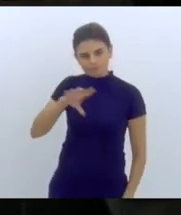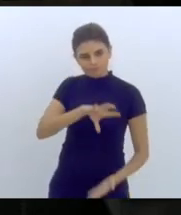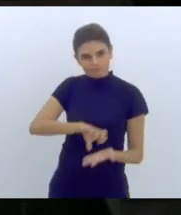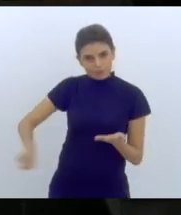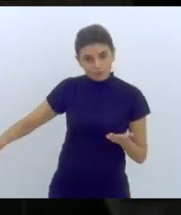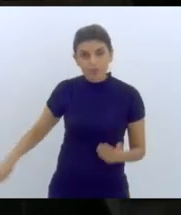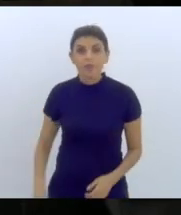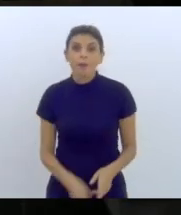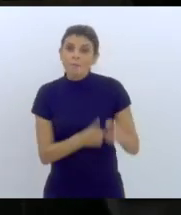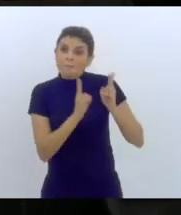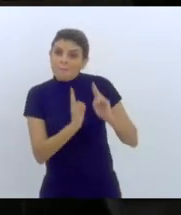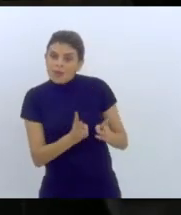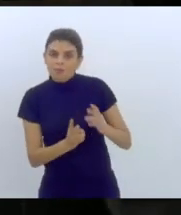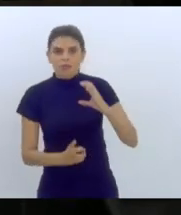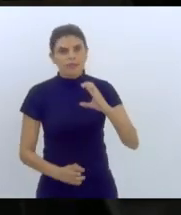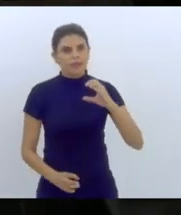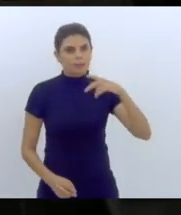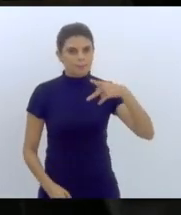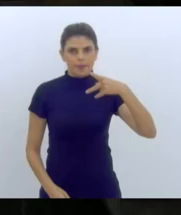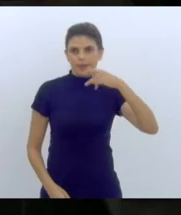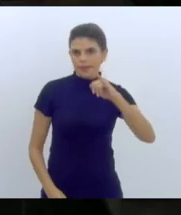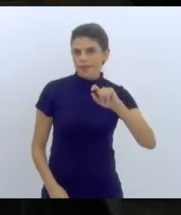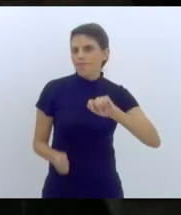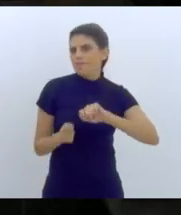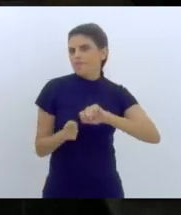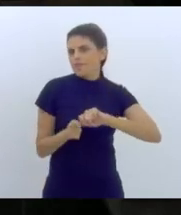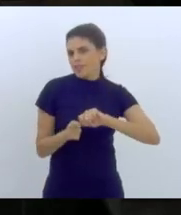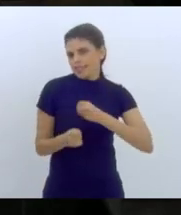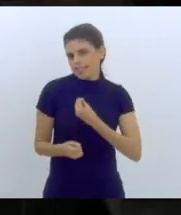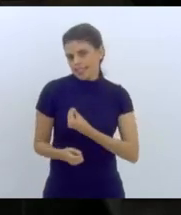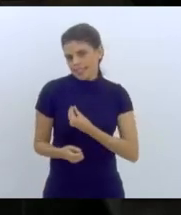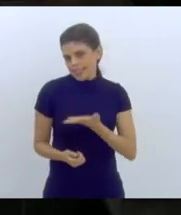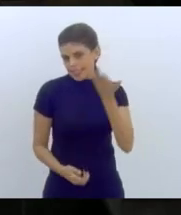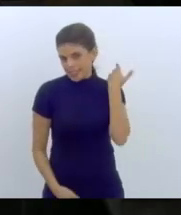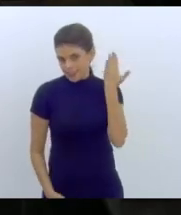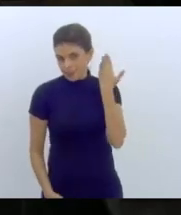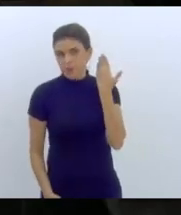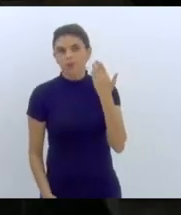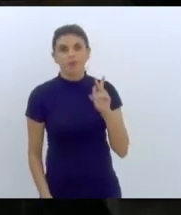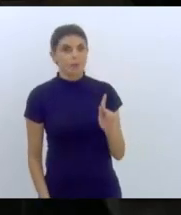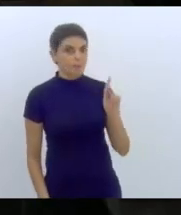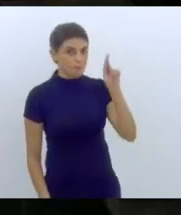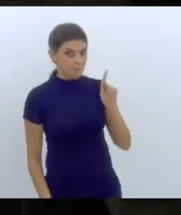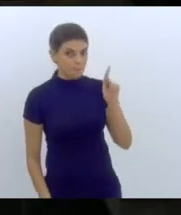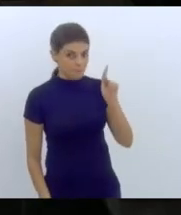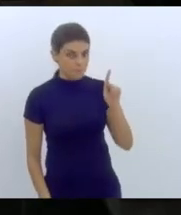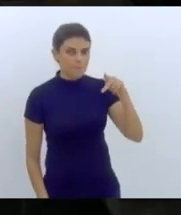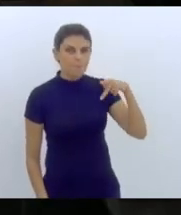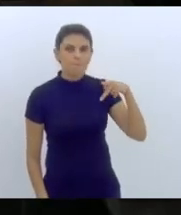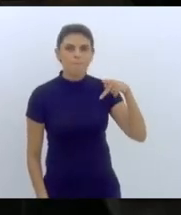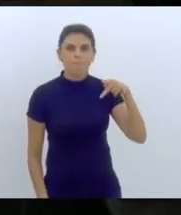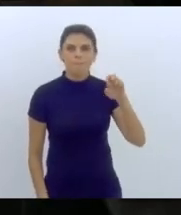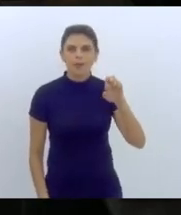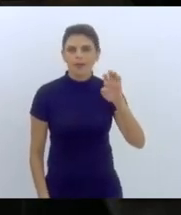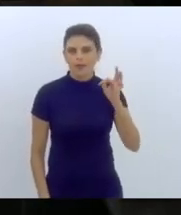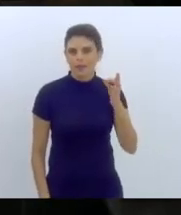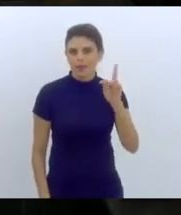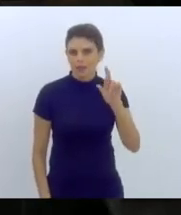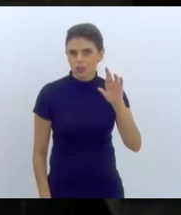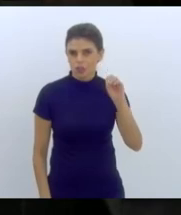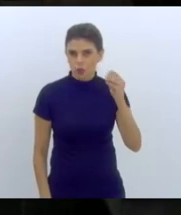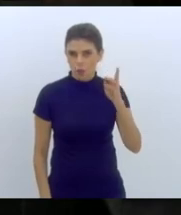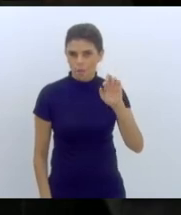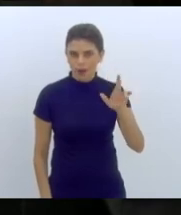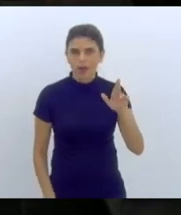Na CPI que fizemos da Petrobras, no que diz respeito